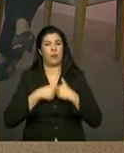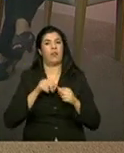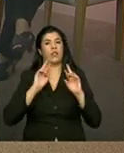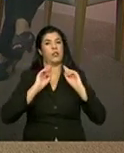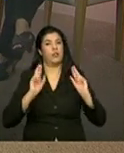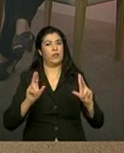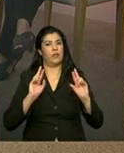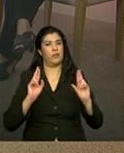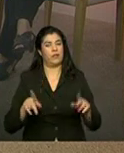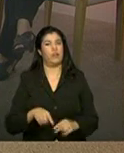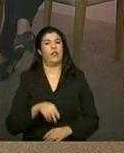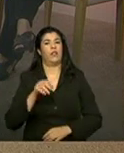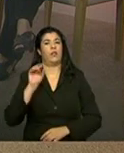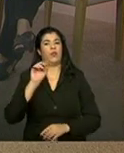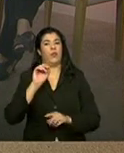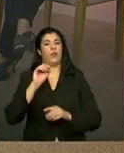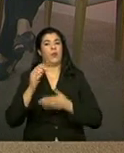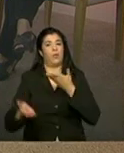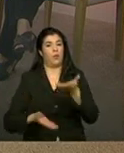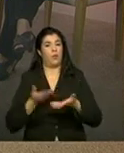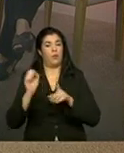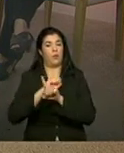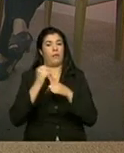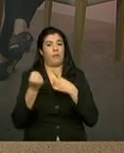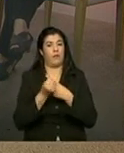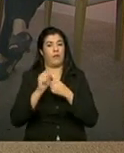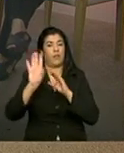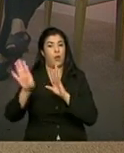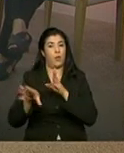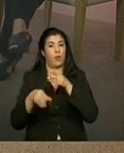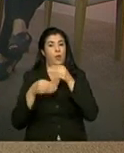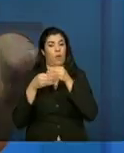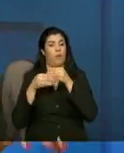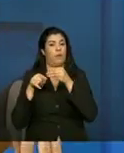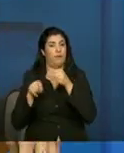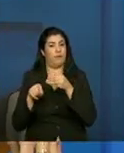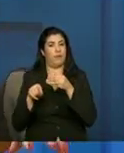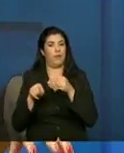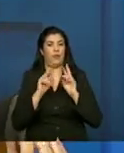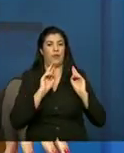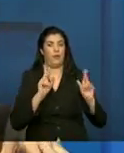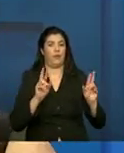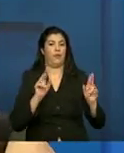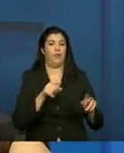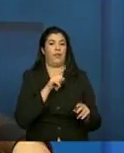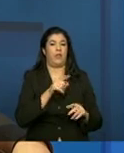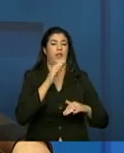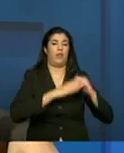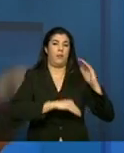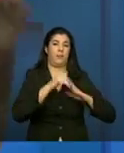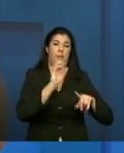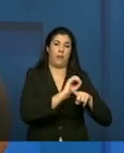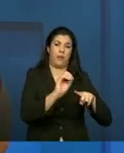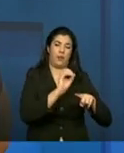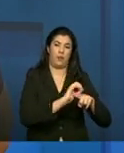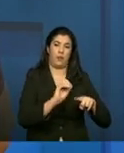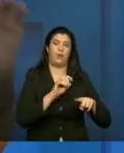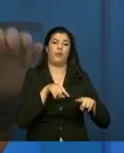complementar. E, portanto, as oficinas executadas no serviço de convivência